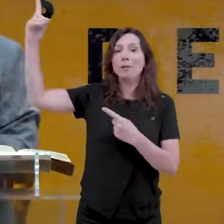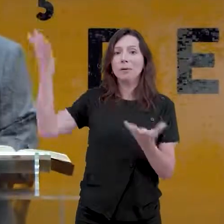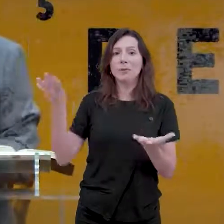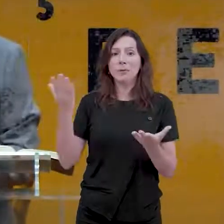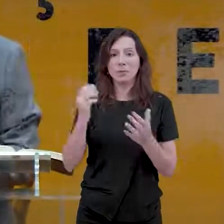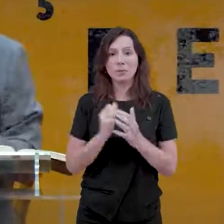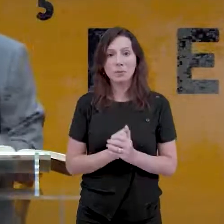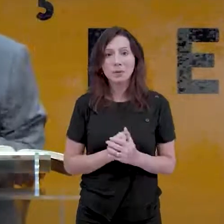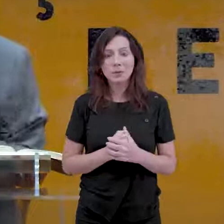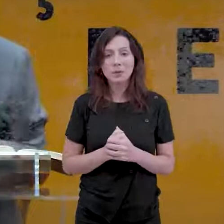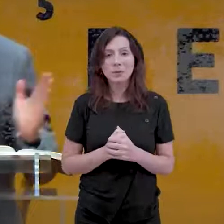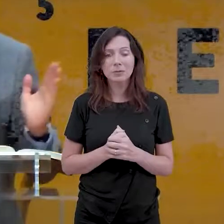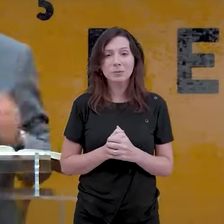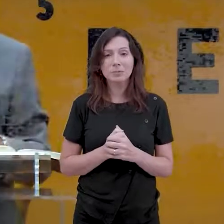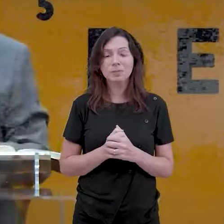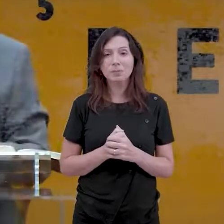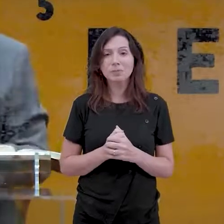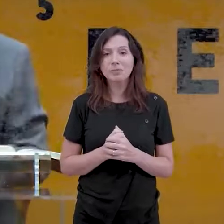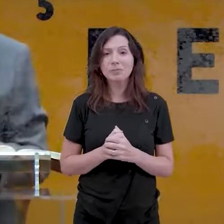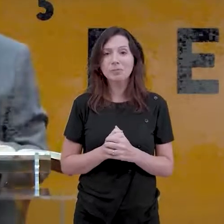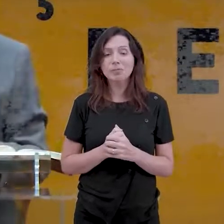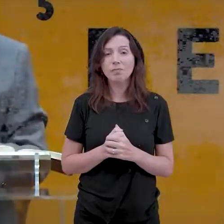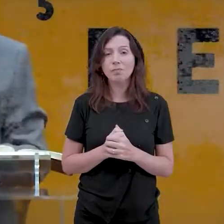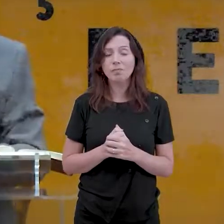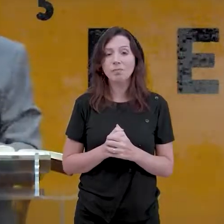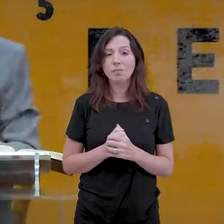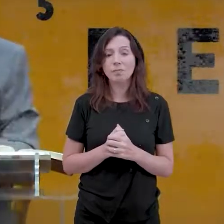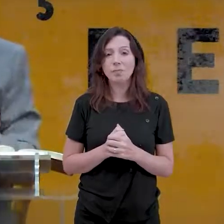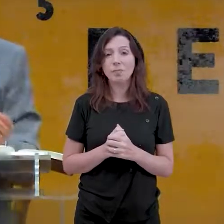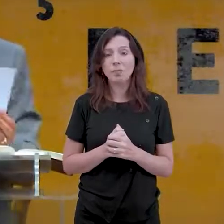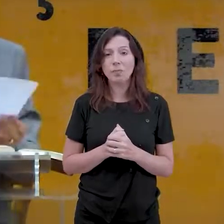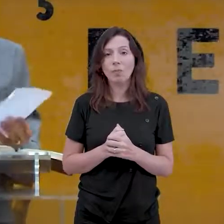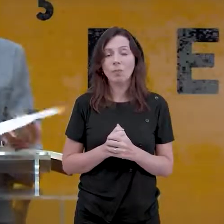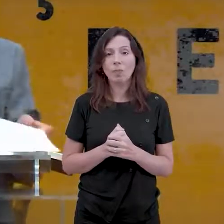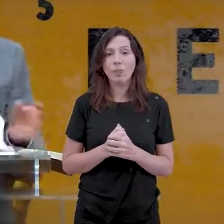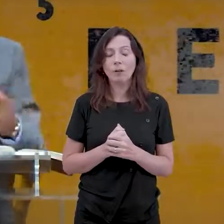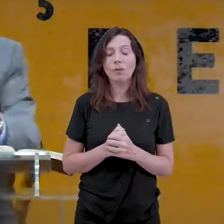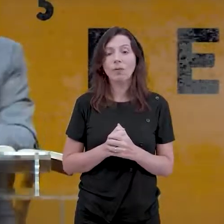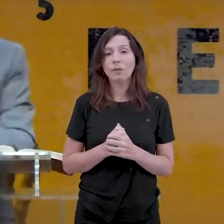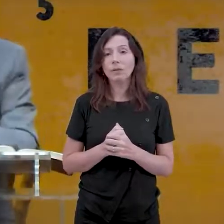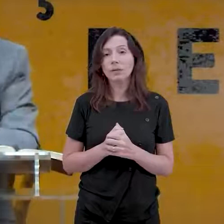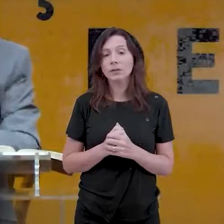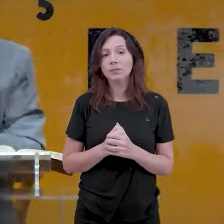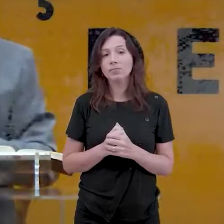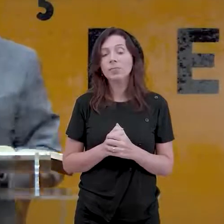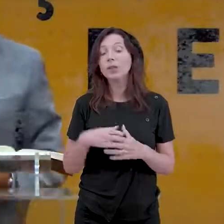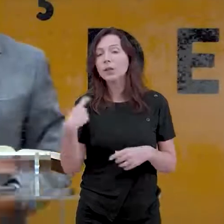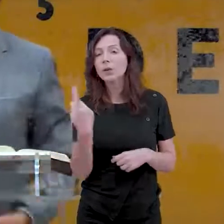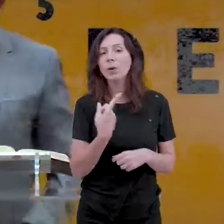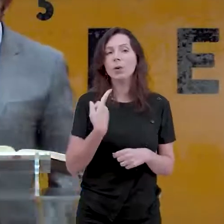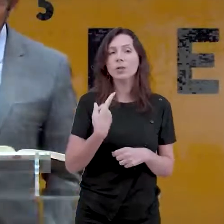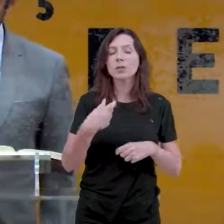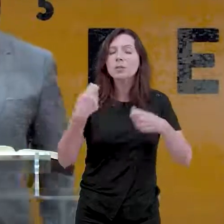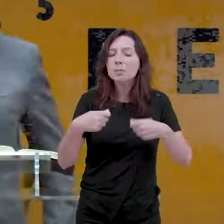anseia ardentemente estar na presença de Deus, ele tem fome de Deus. Sabe, amados, deve ser essa a